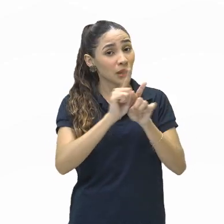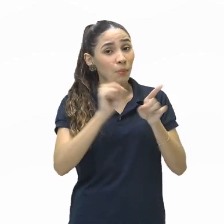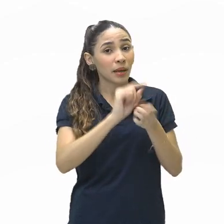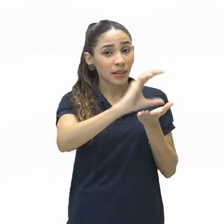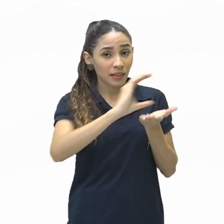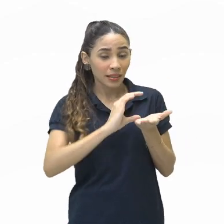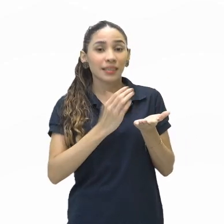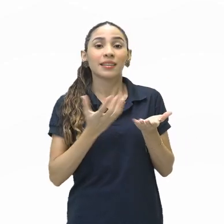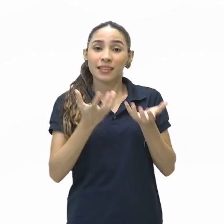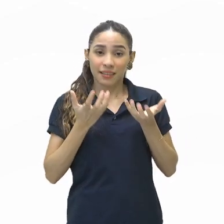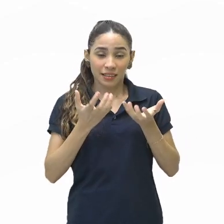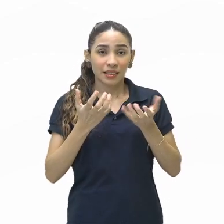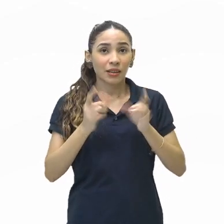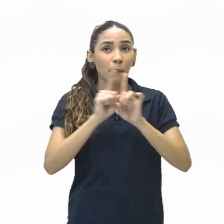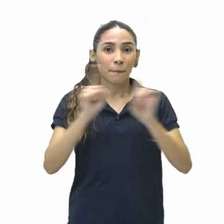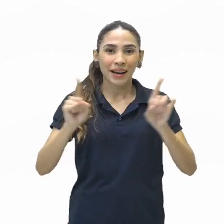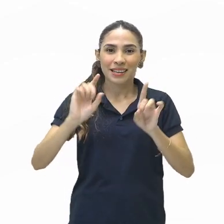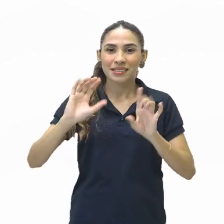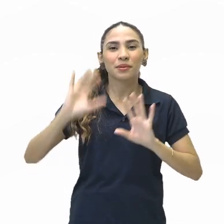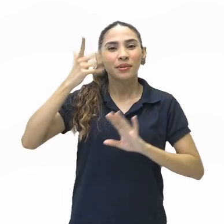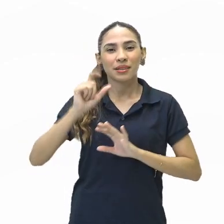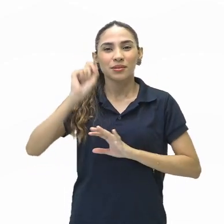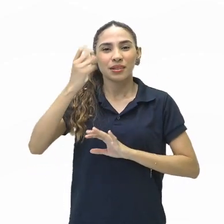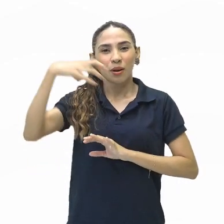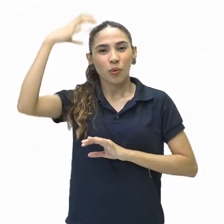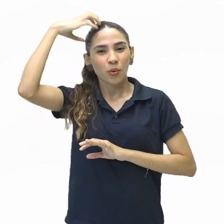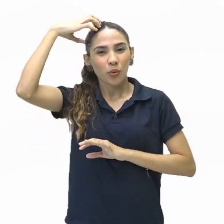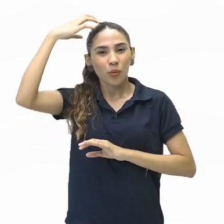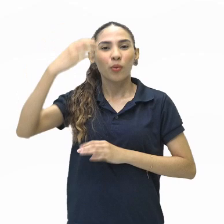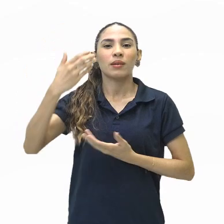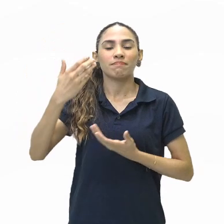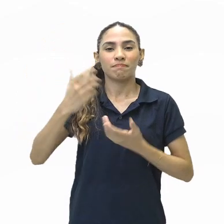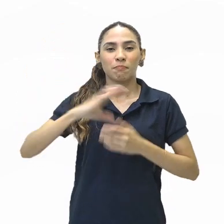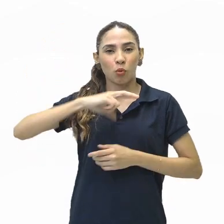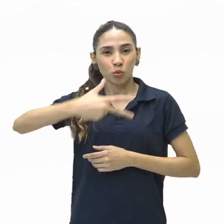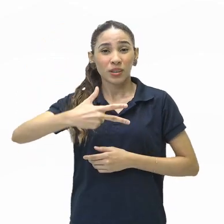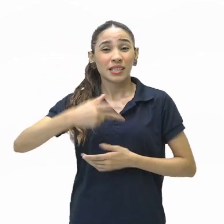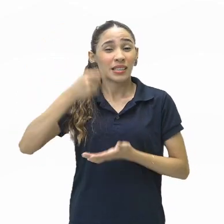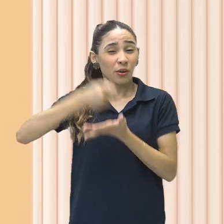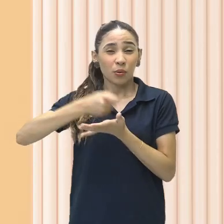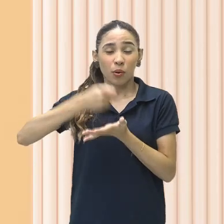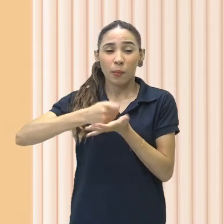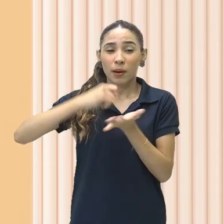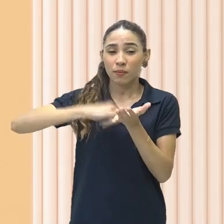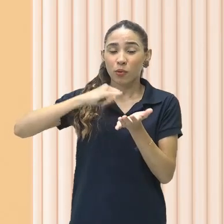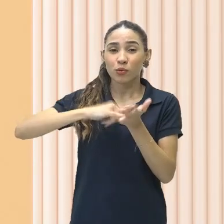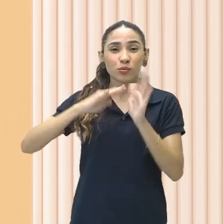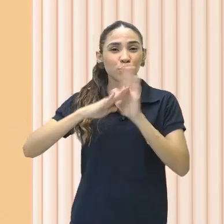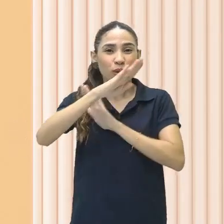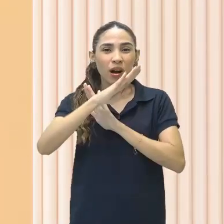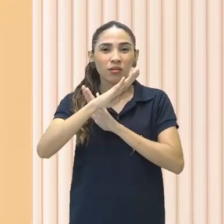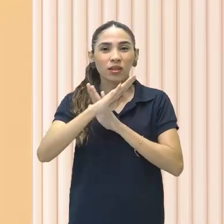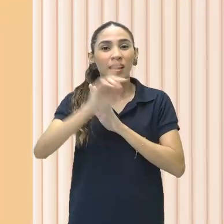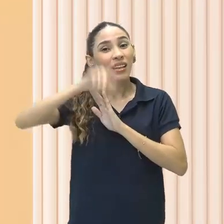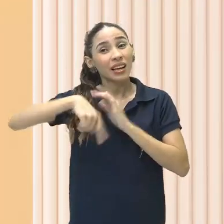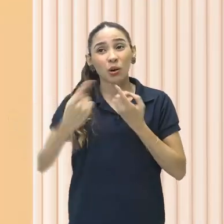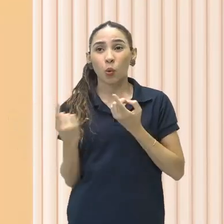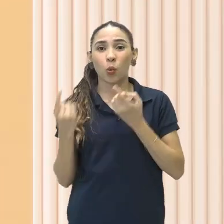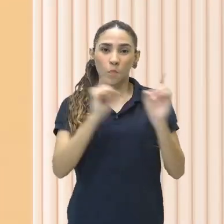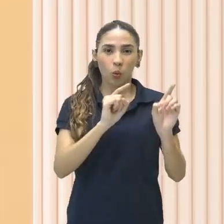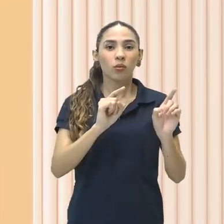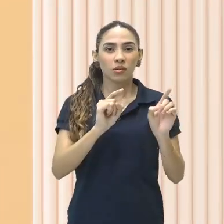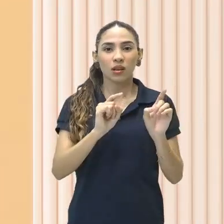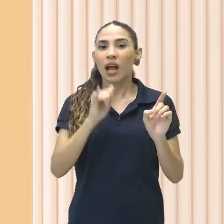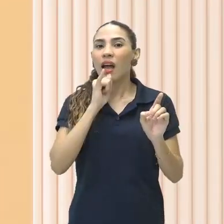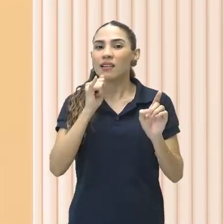maior nesses lucros. Só que a coroa portuguesa sempre cobrava cada vez mais impostos. E isso era contra, né, vamos dizer assim,